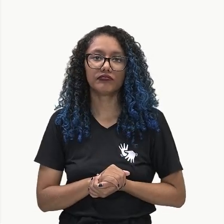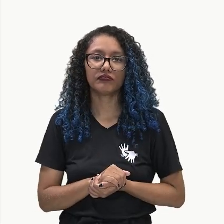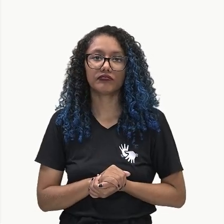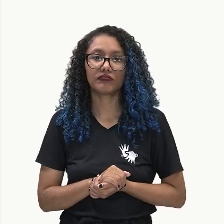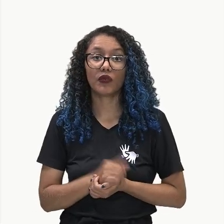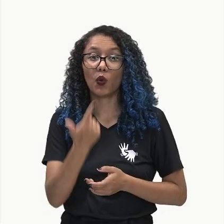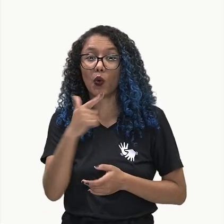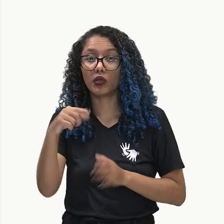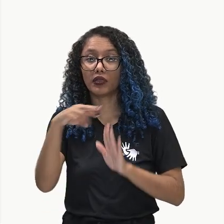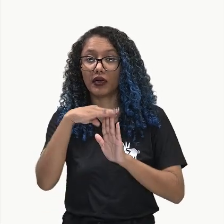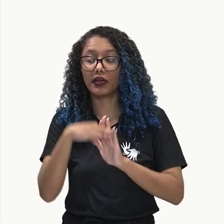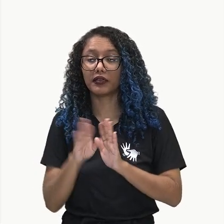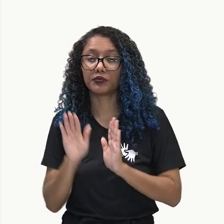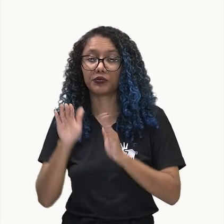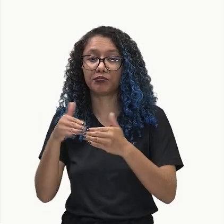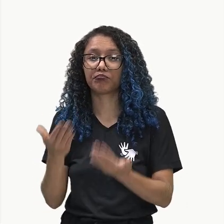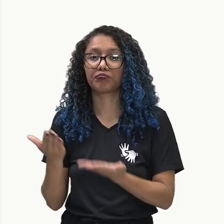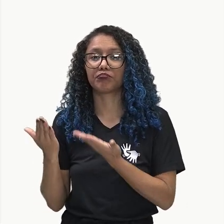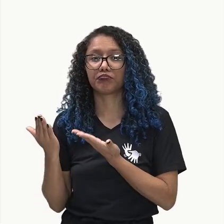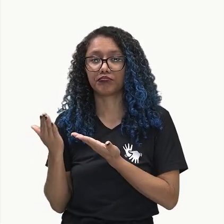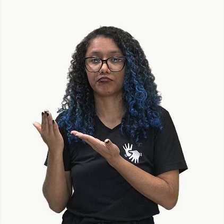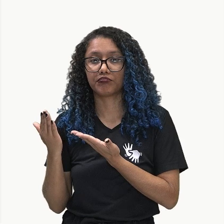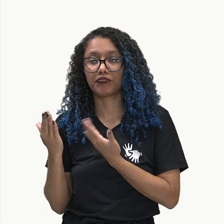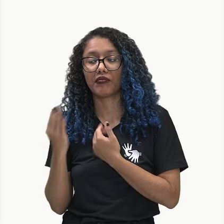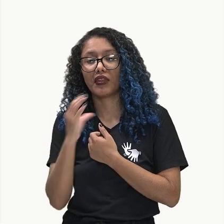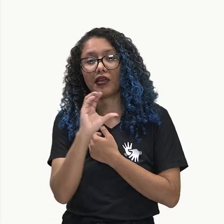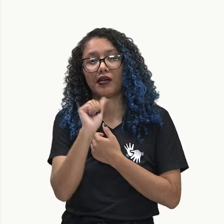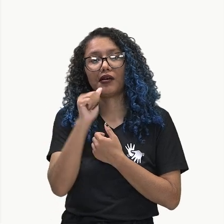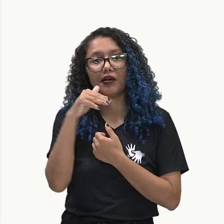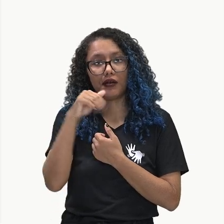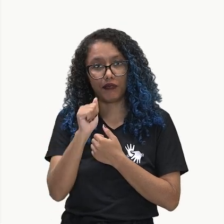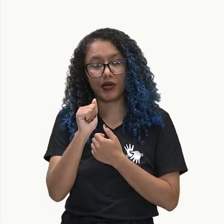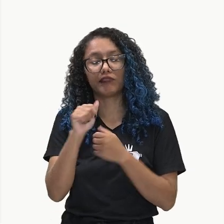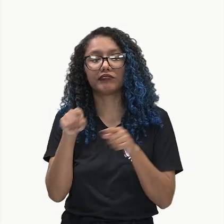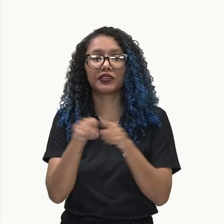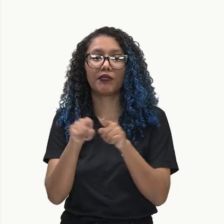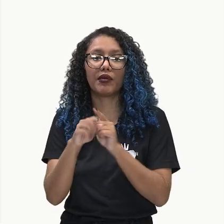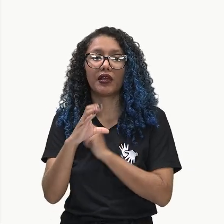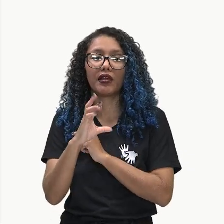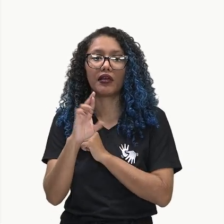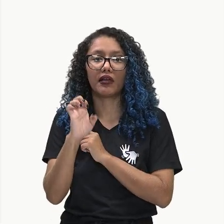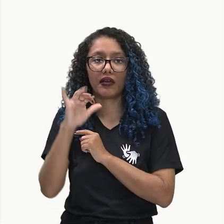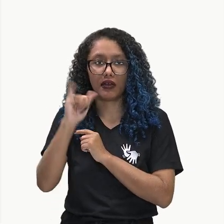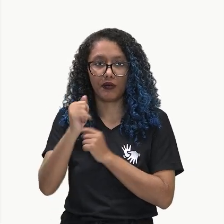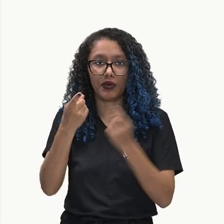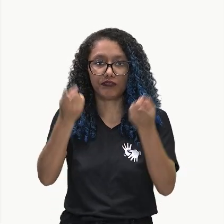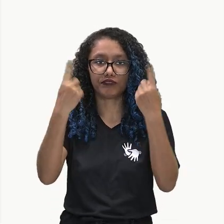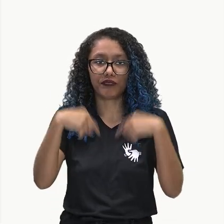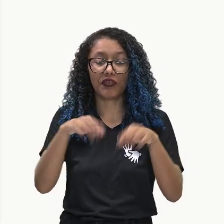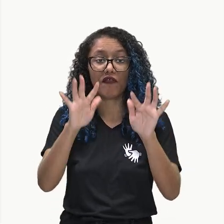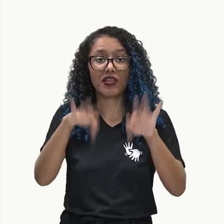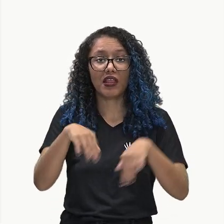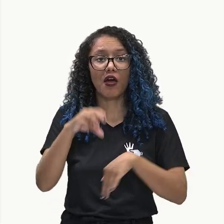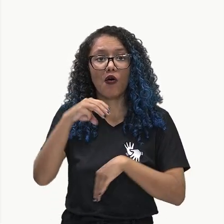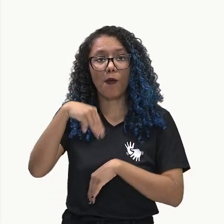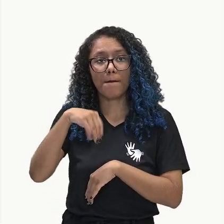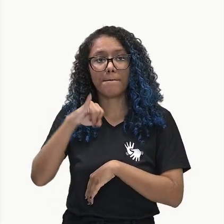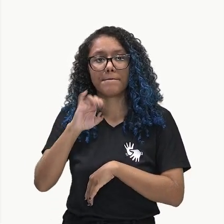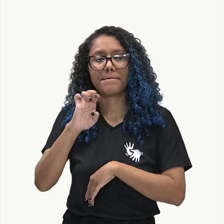aqui. Excepciones, cama, crema, terminadas em miento, como